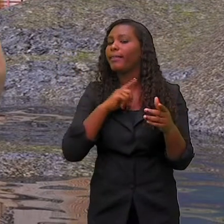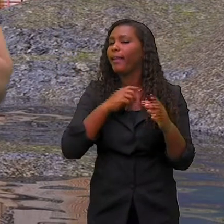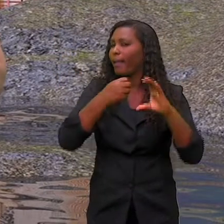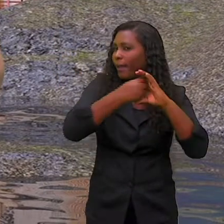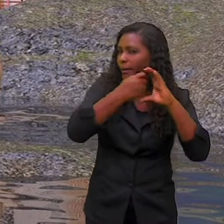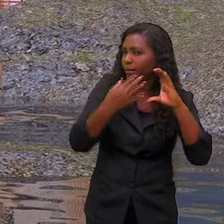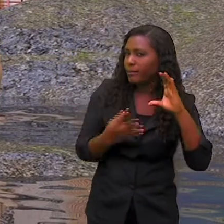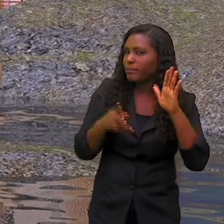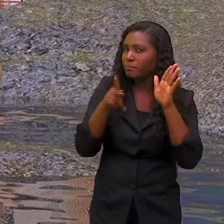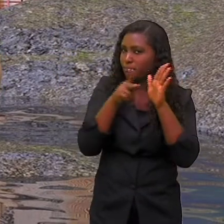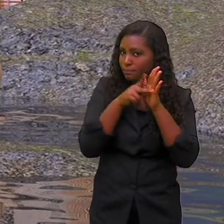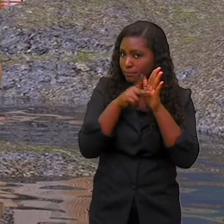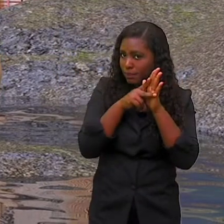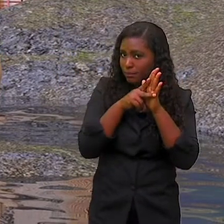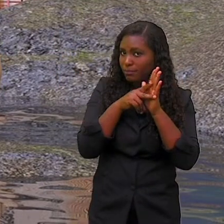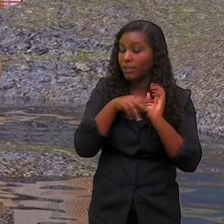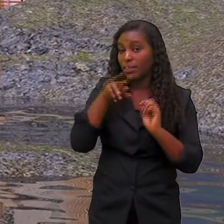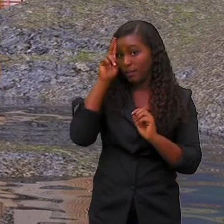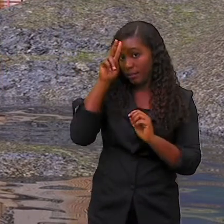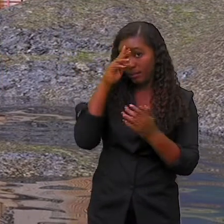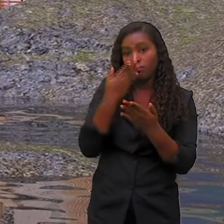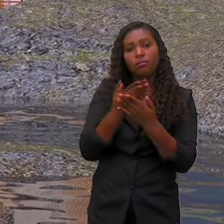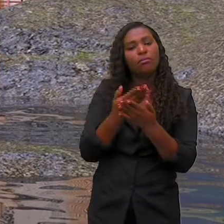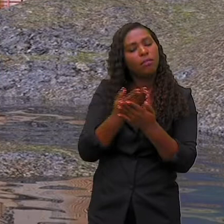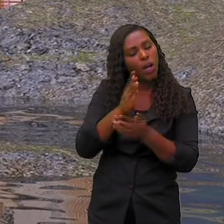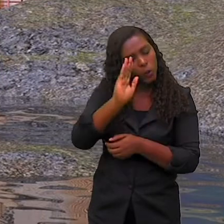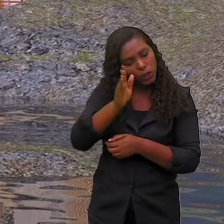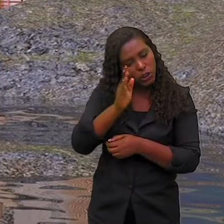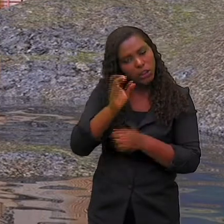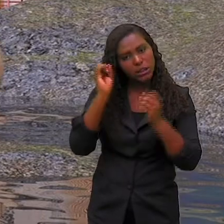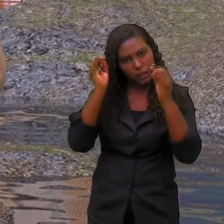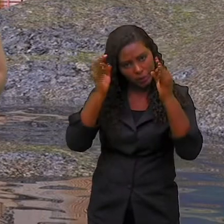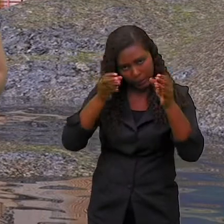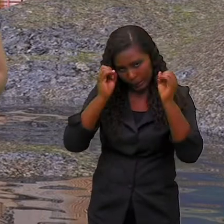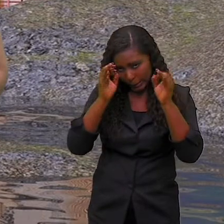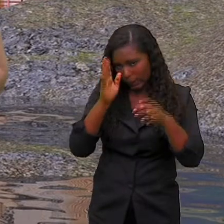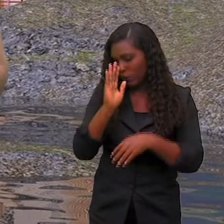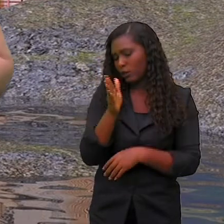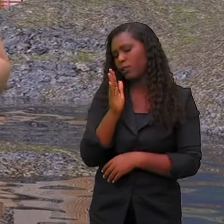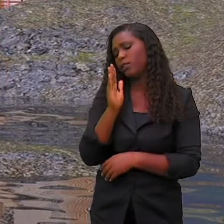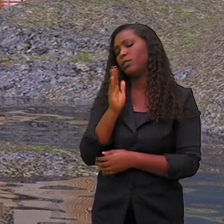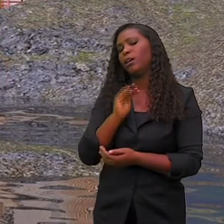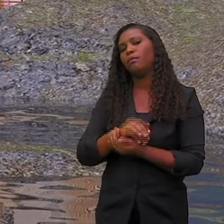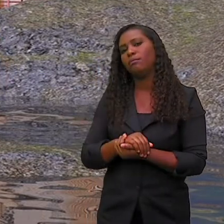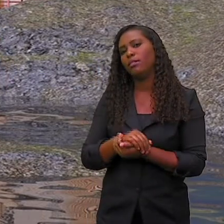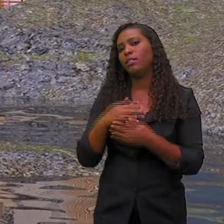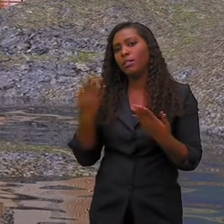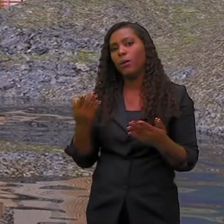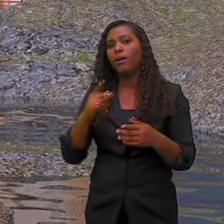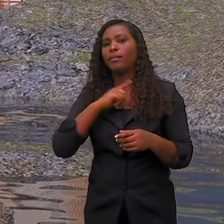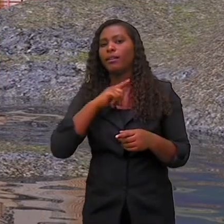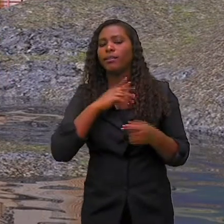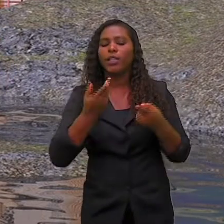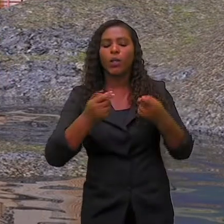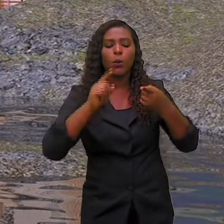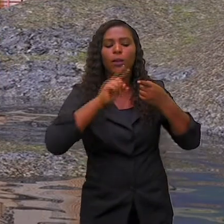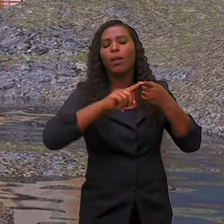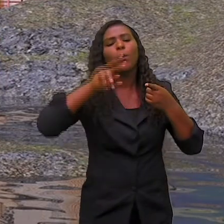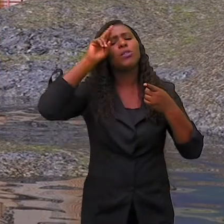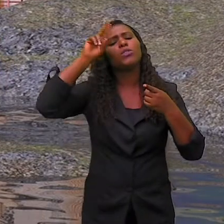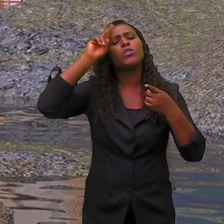aula falando um pouquinho sobre isso, não foi? Ó, eu tenho que ter o quê? Uma história, uma trama,